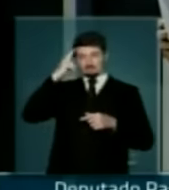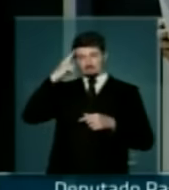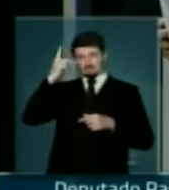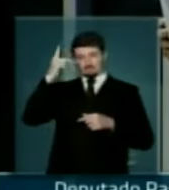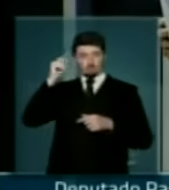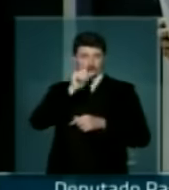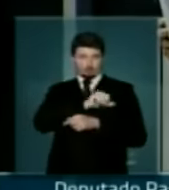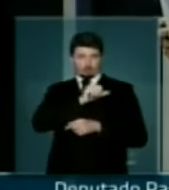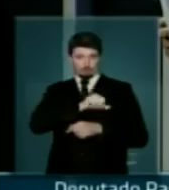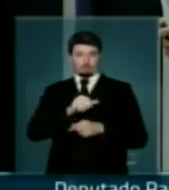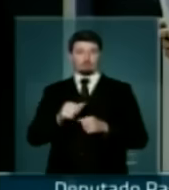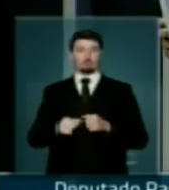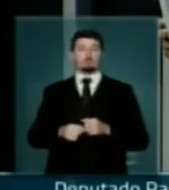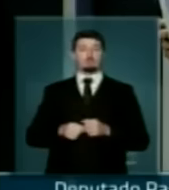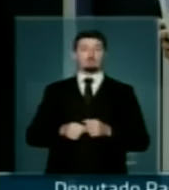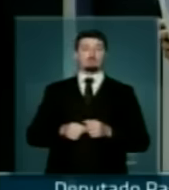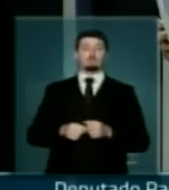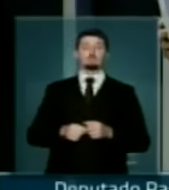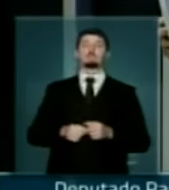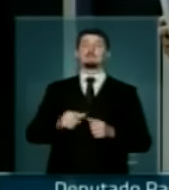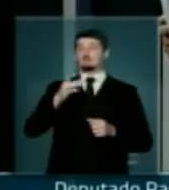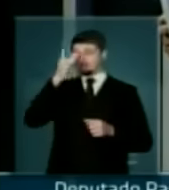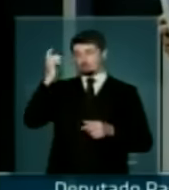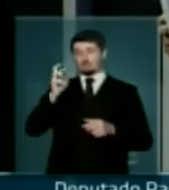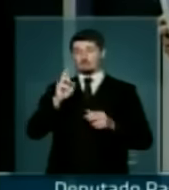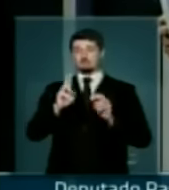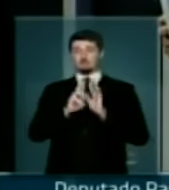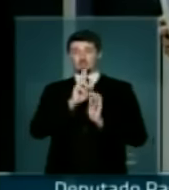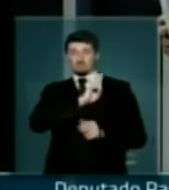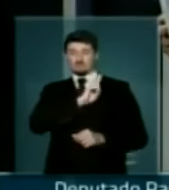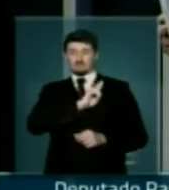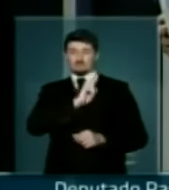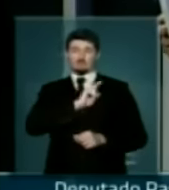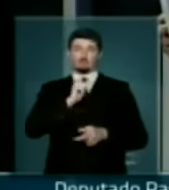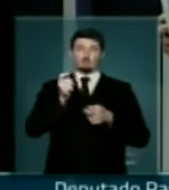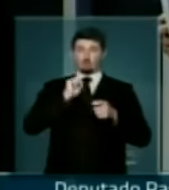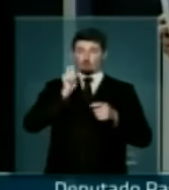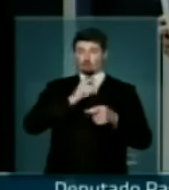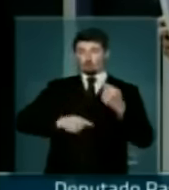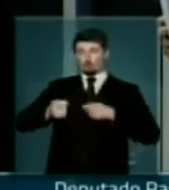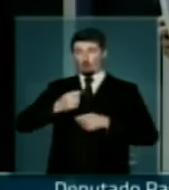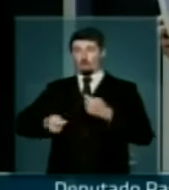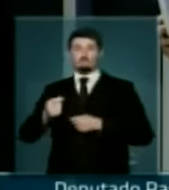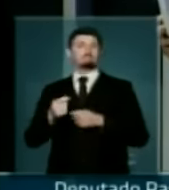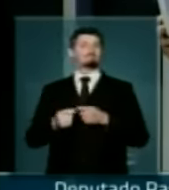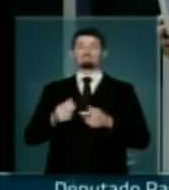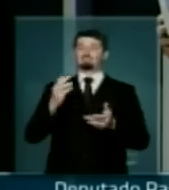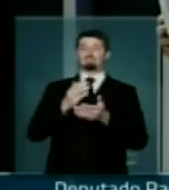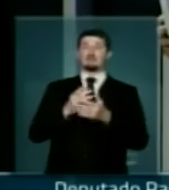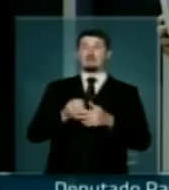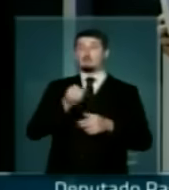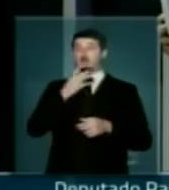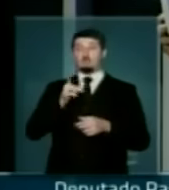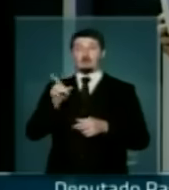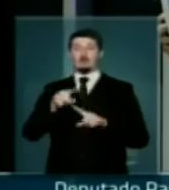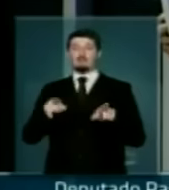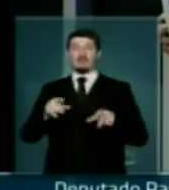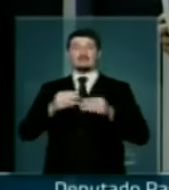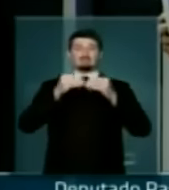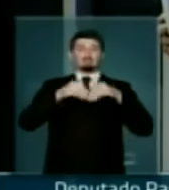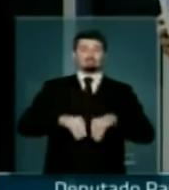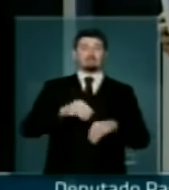os responsáveis pelo tráfico de drogas cessem suas atividades, pois o que ganham só se reverte em desgraça para a sua vida e